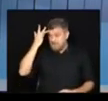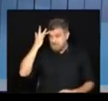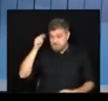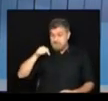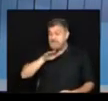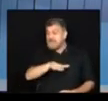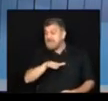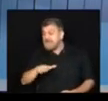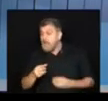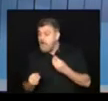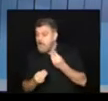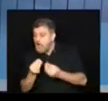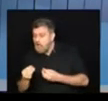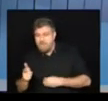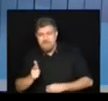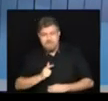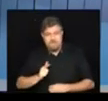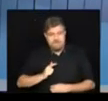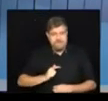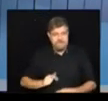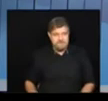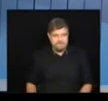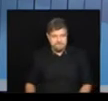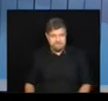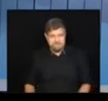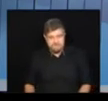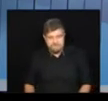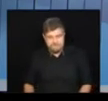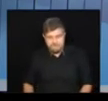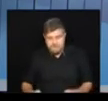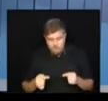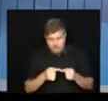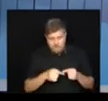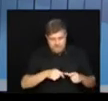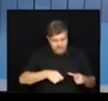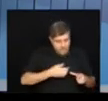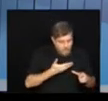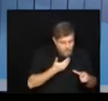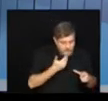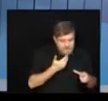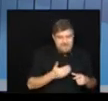crianças tem uma ligação diretamente com uma boa alimentação?